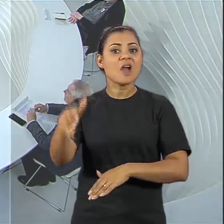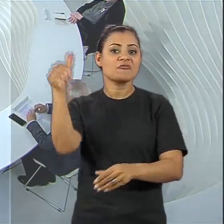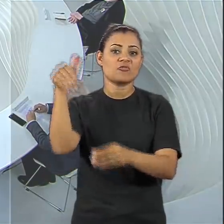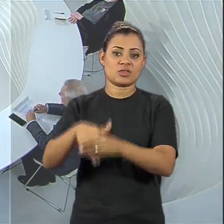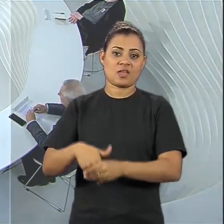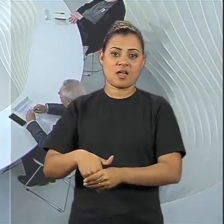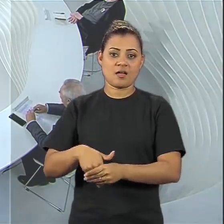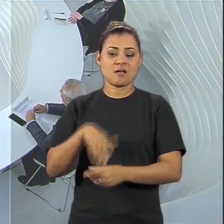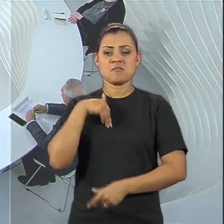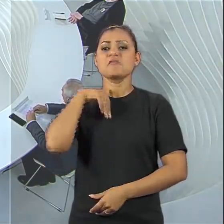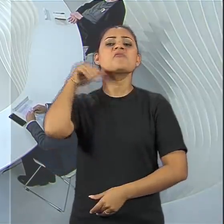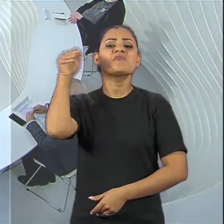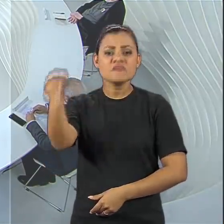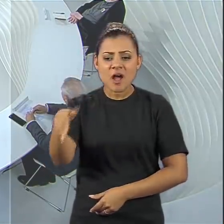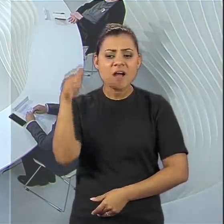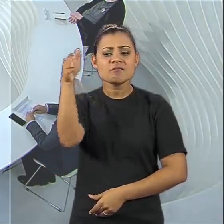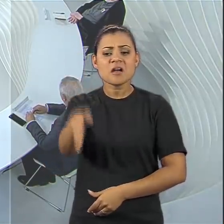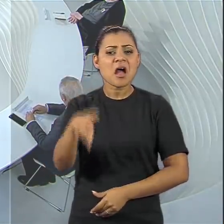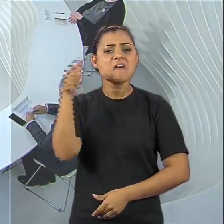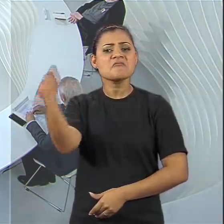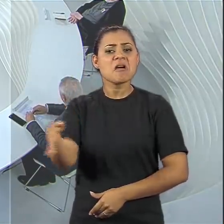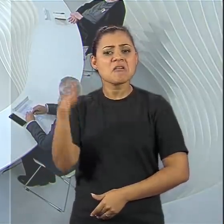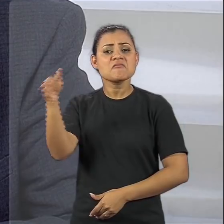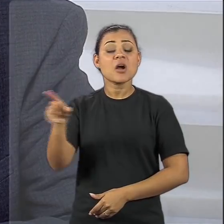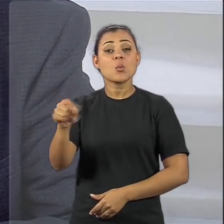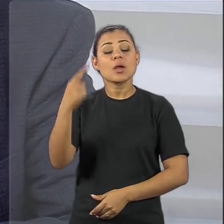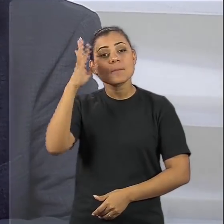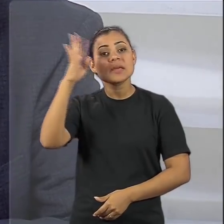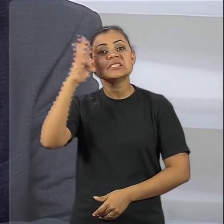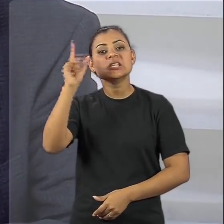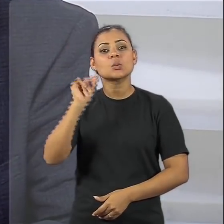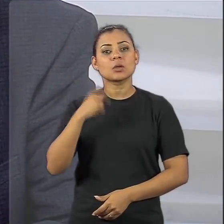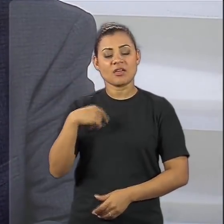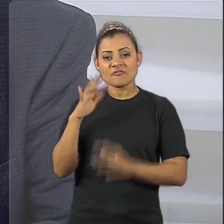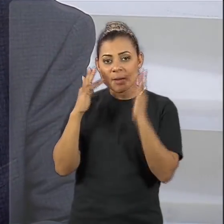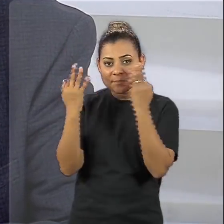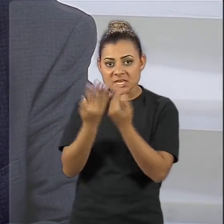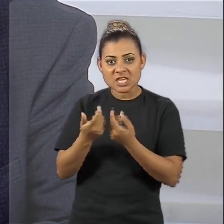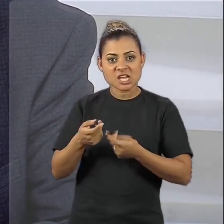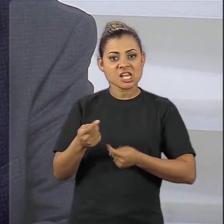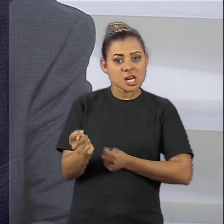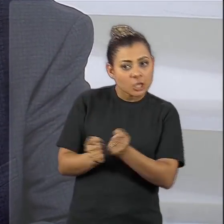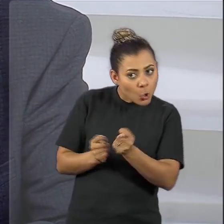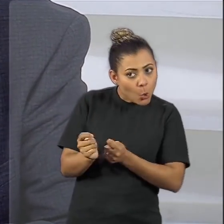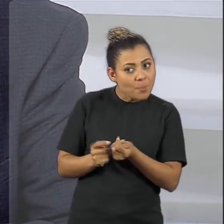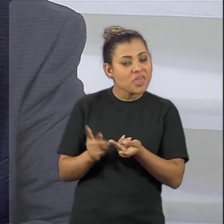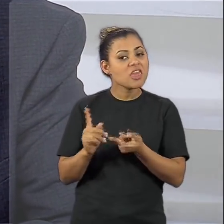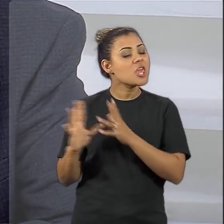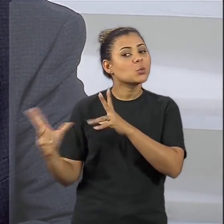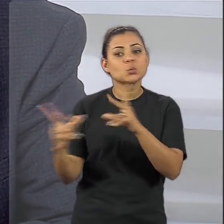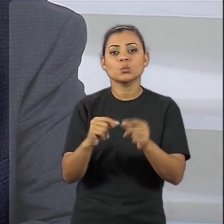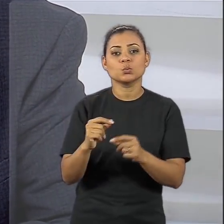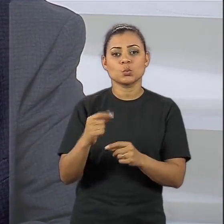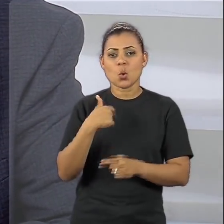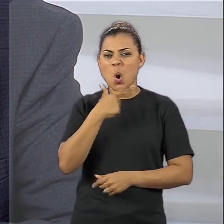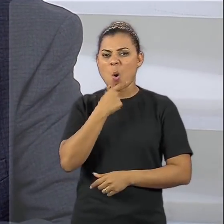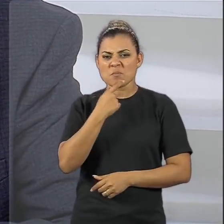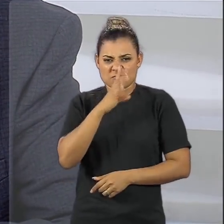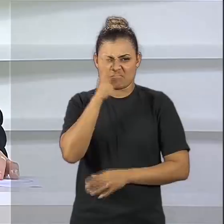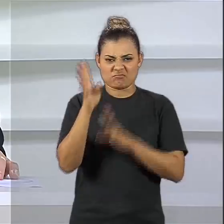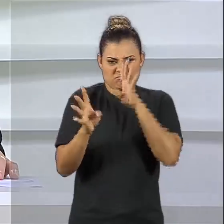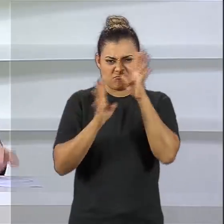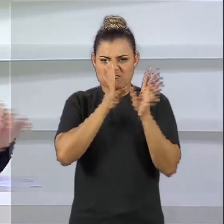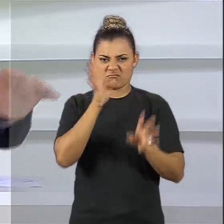mais pragmáticas. Elas votam pensando na família, no bolso. Os homens são mais irresponsáveis na hora de votar. Não, eu acho. Os